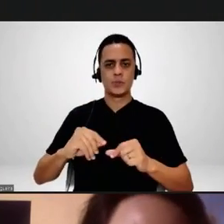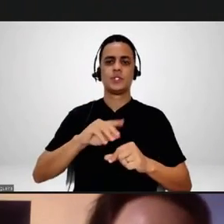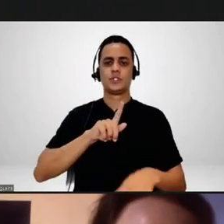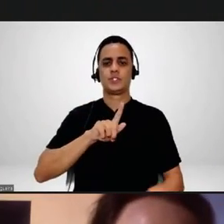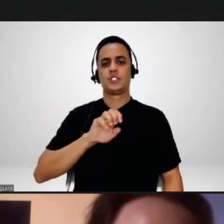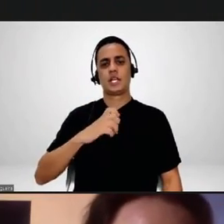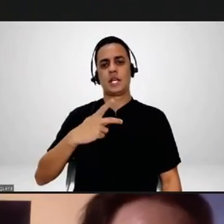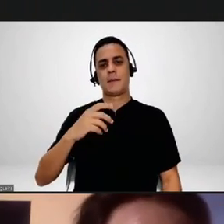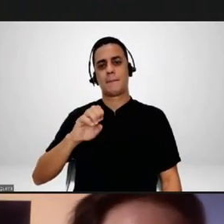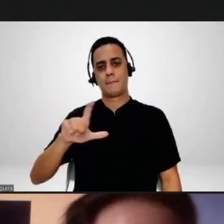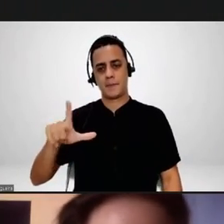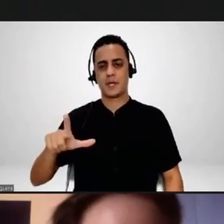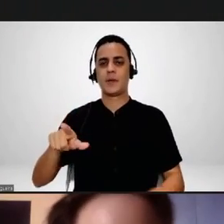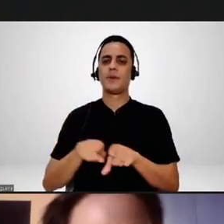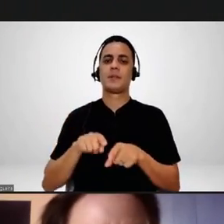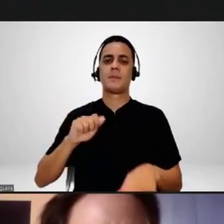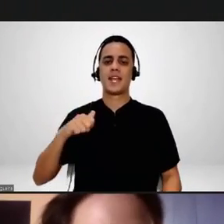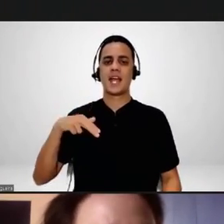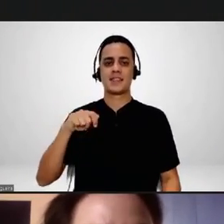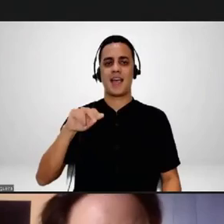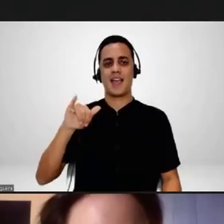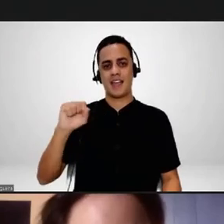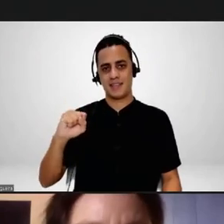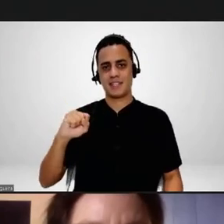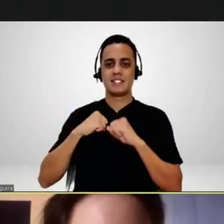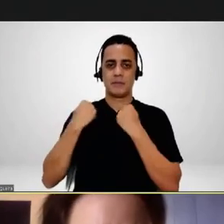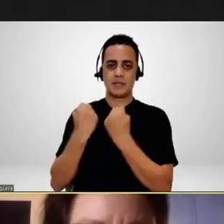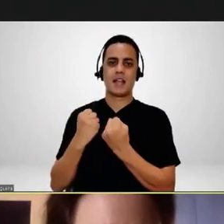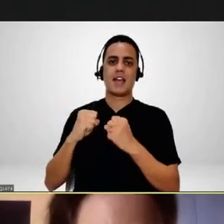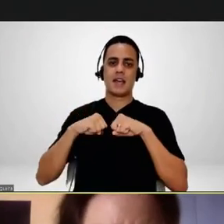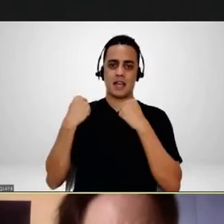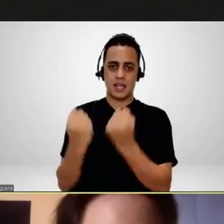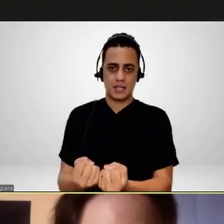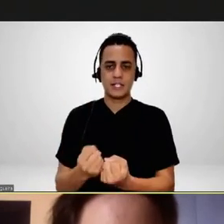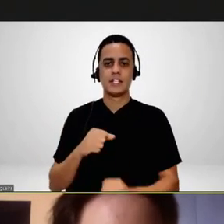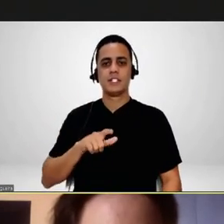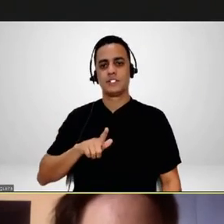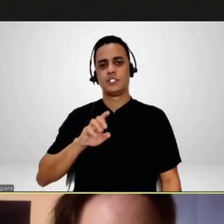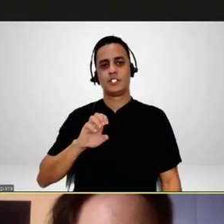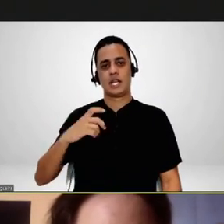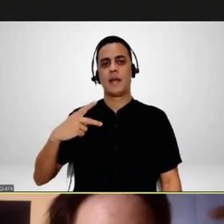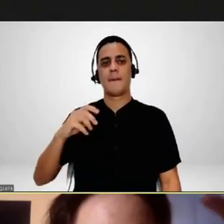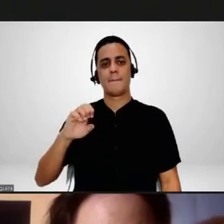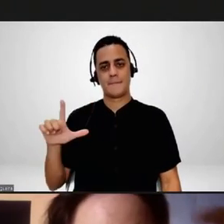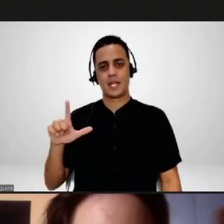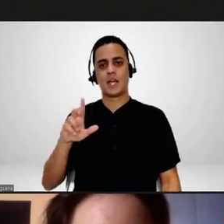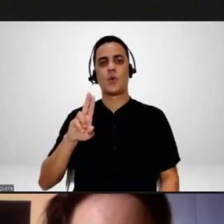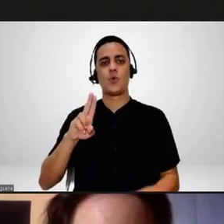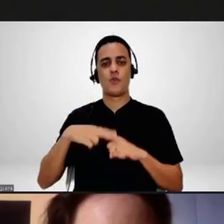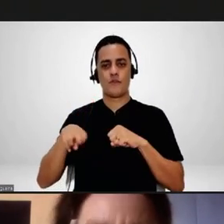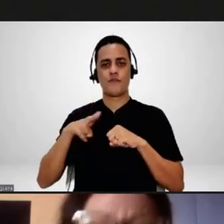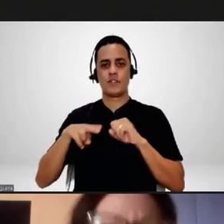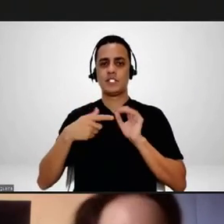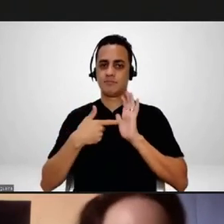GEPEL. Os anais dos seminários, né? Está tudo no ali. GEPEL. Está no GEPEL. Aí GEPEL UFES